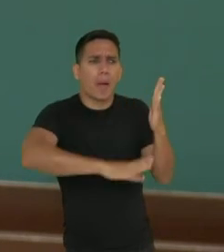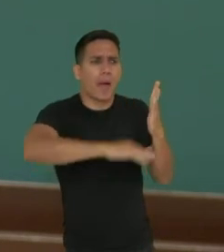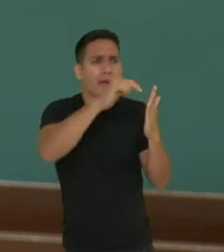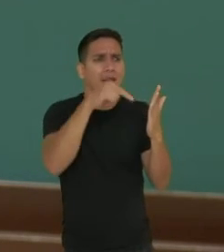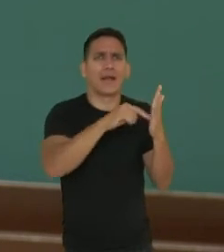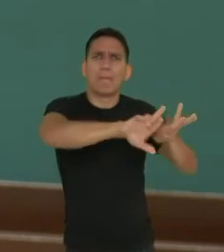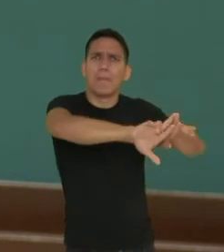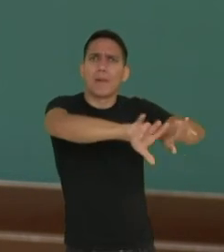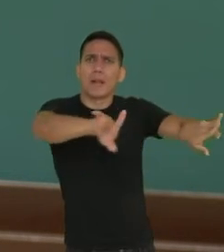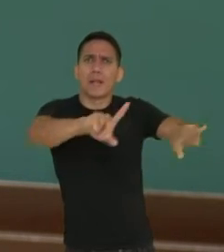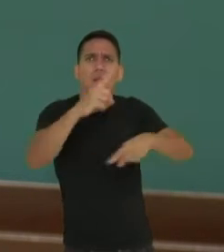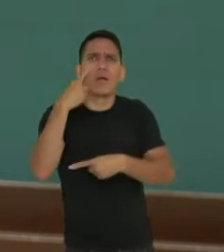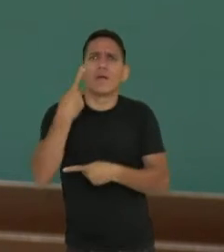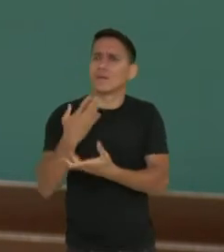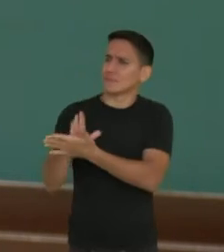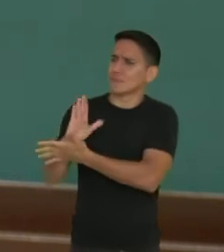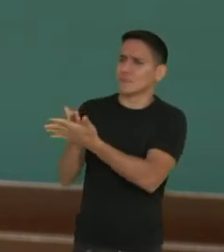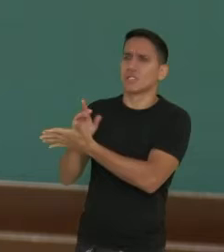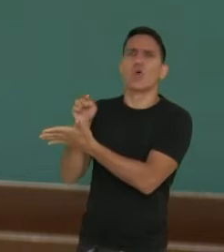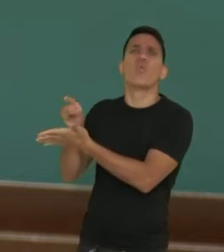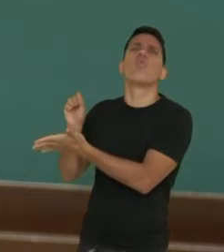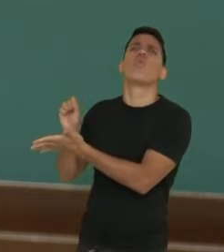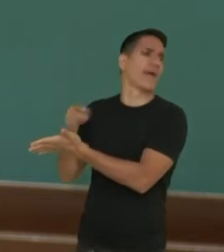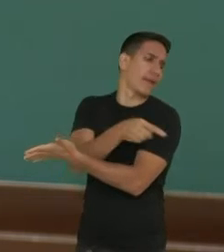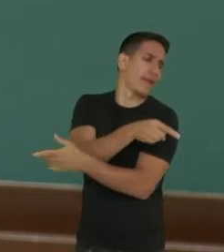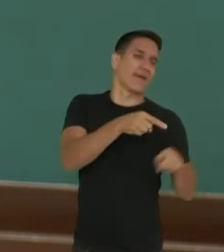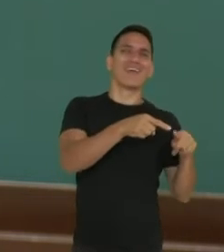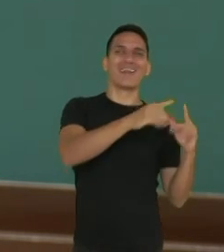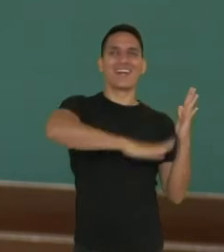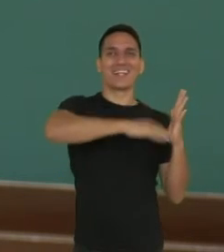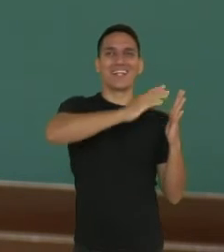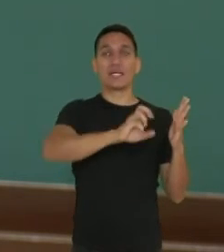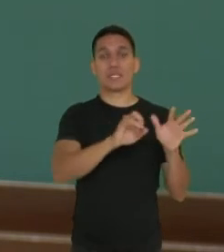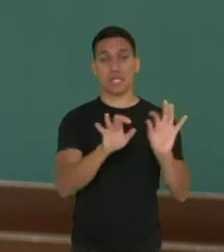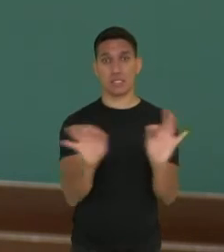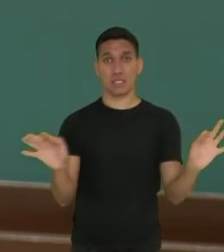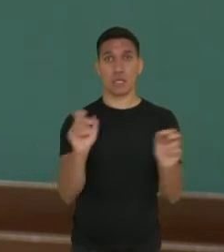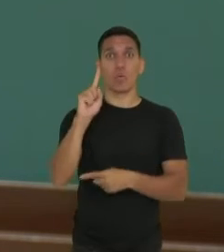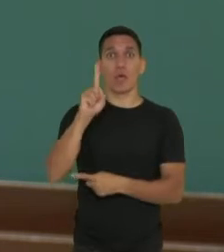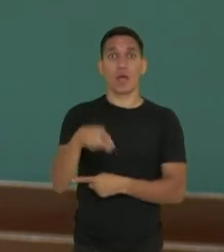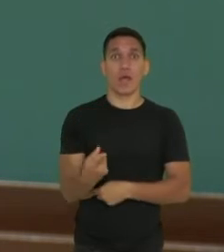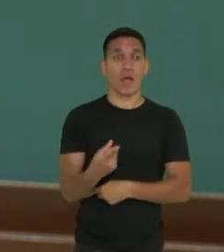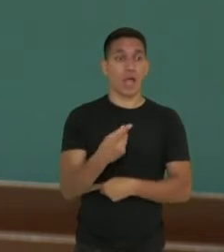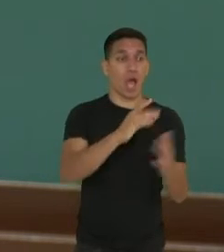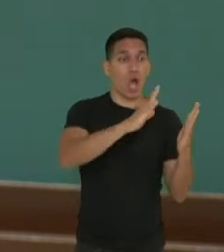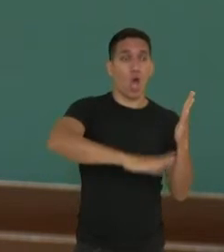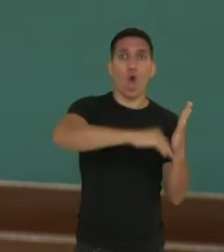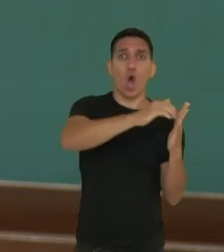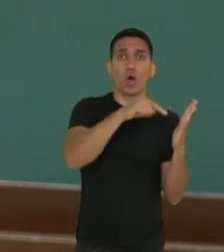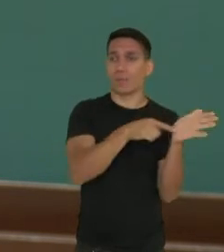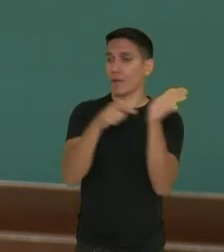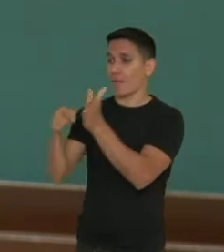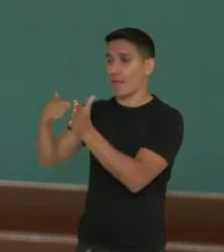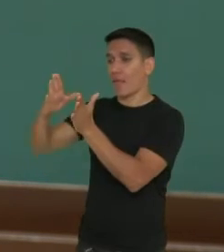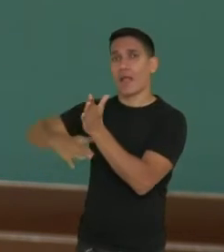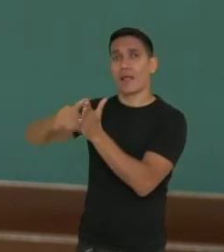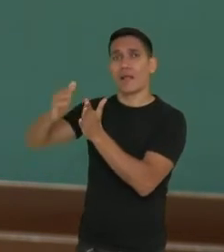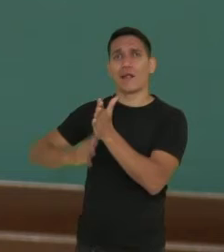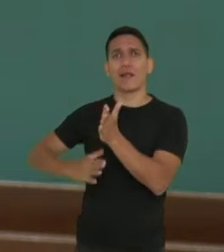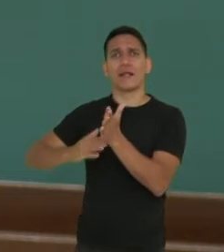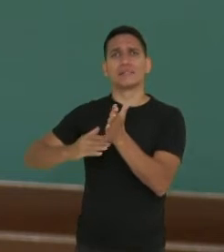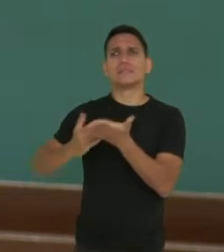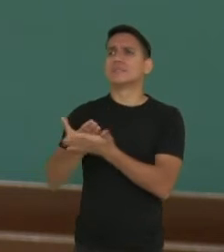intrigam. Se eu trouxesse para um período simples, essas obras são intrigantes, perceberam?